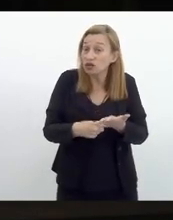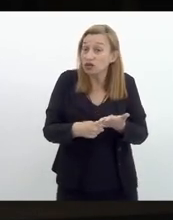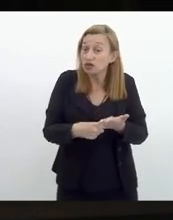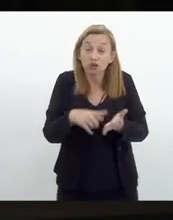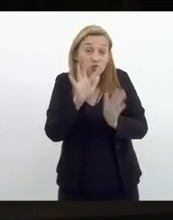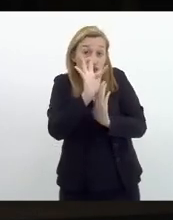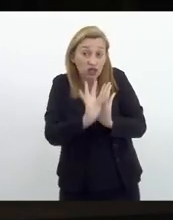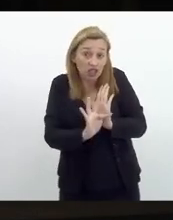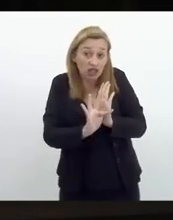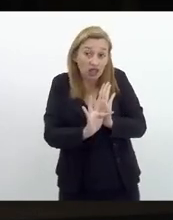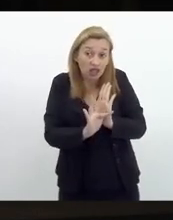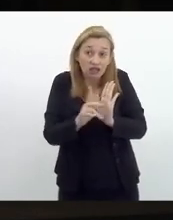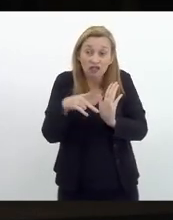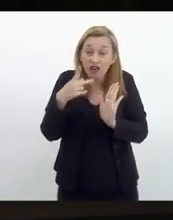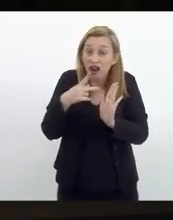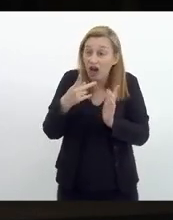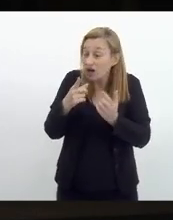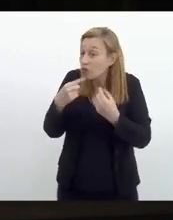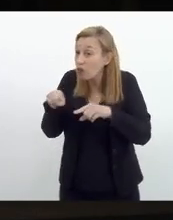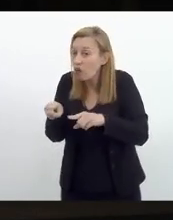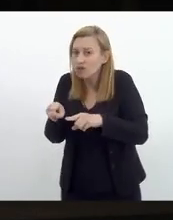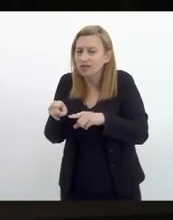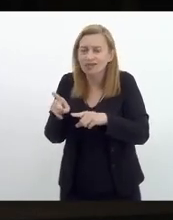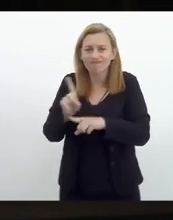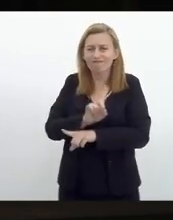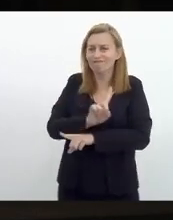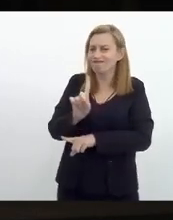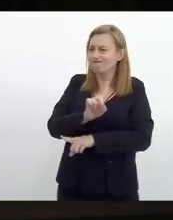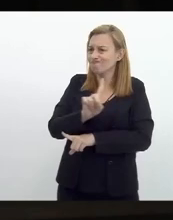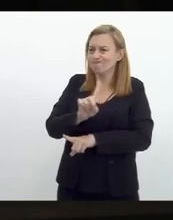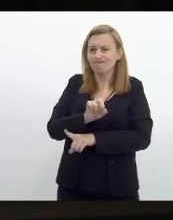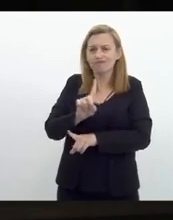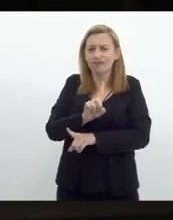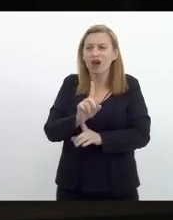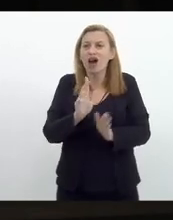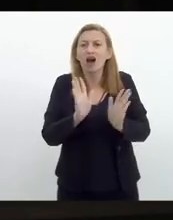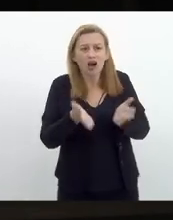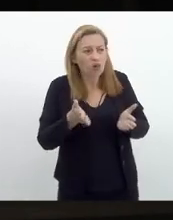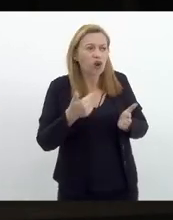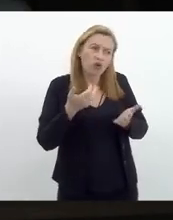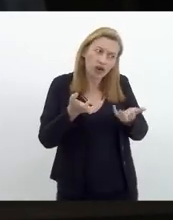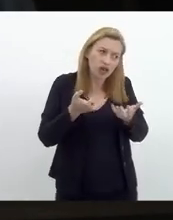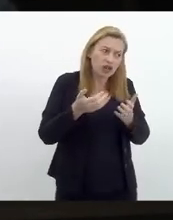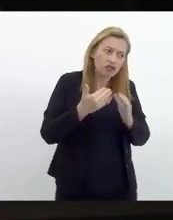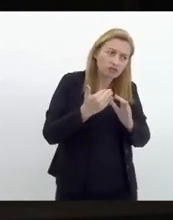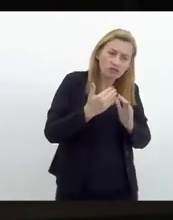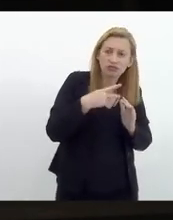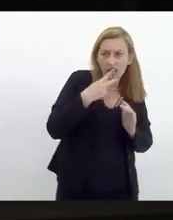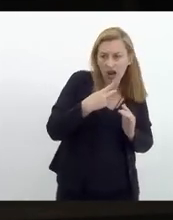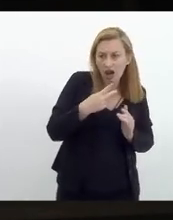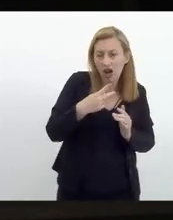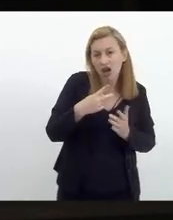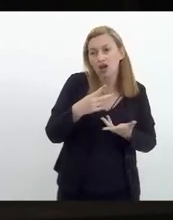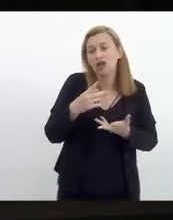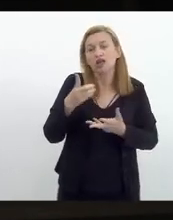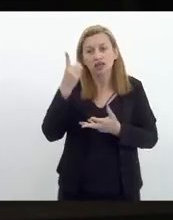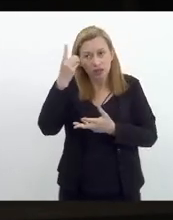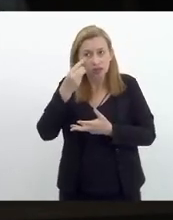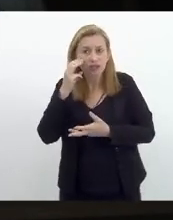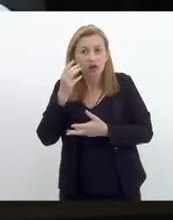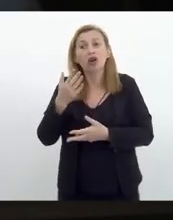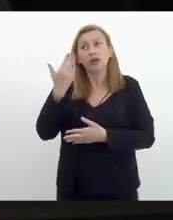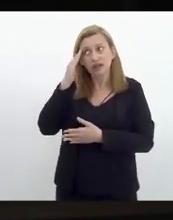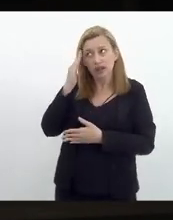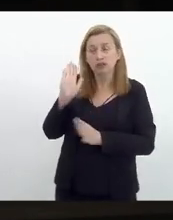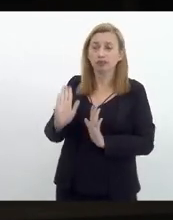texto fizeram essa ponderação não foi feito então eu quero encaminhar ou foi deputado Valdeck eu compreendo